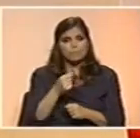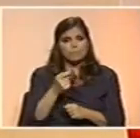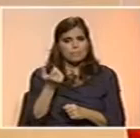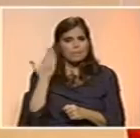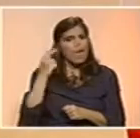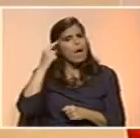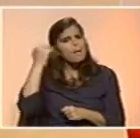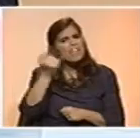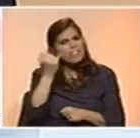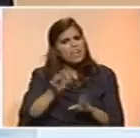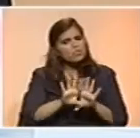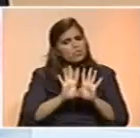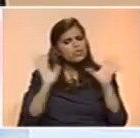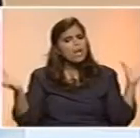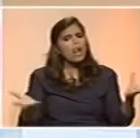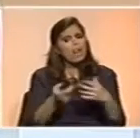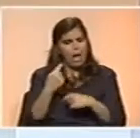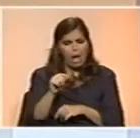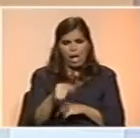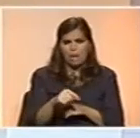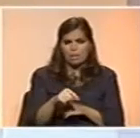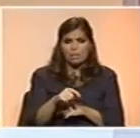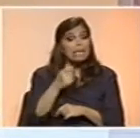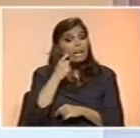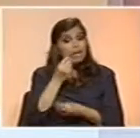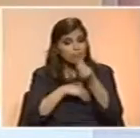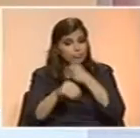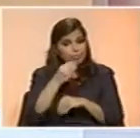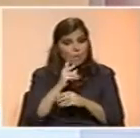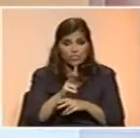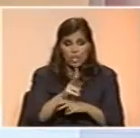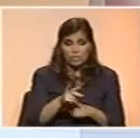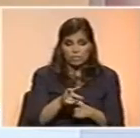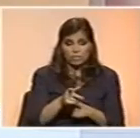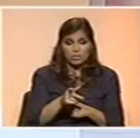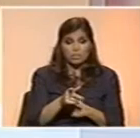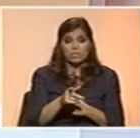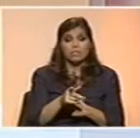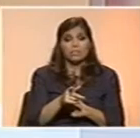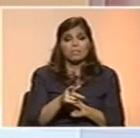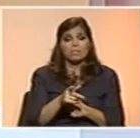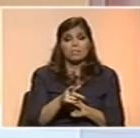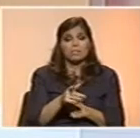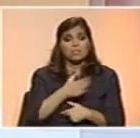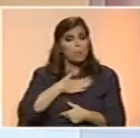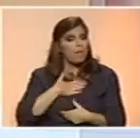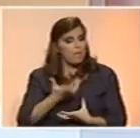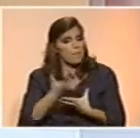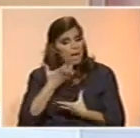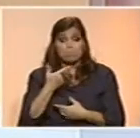ideia generalizada de que quem é vegetariano, e já percebemos aqui que não é bem assim, mas quem é vegetariano é mais